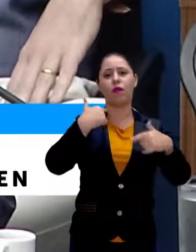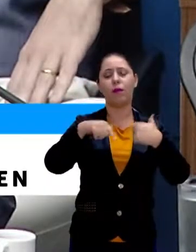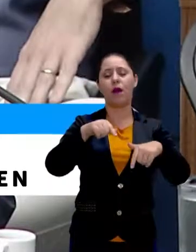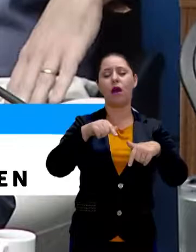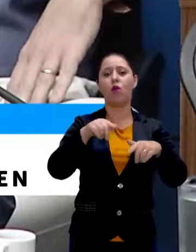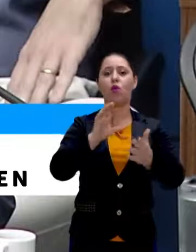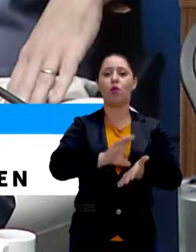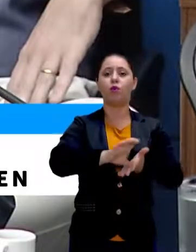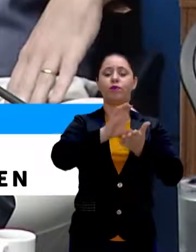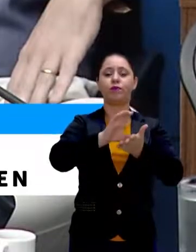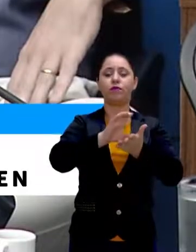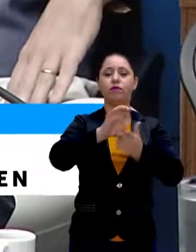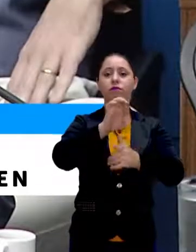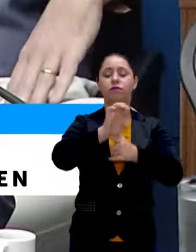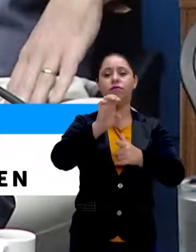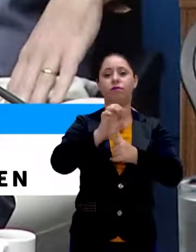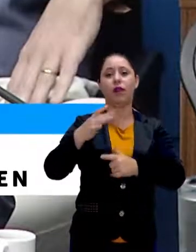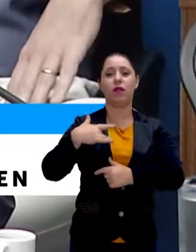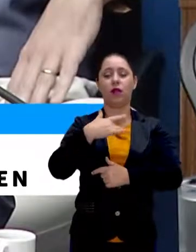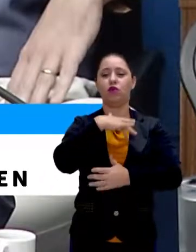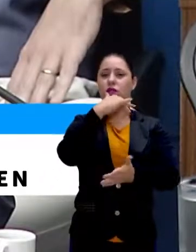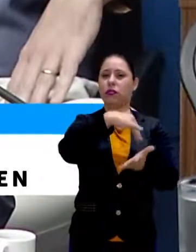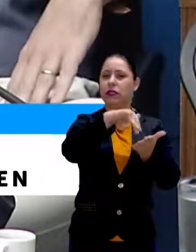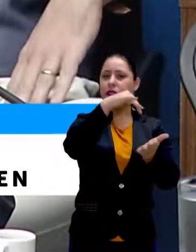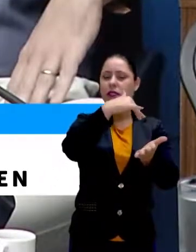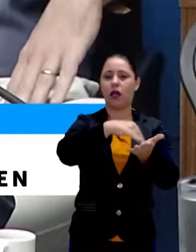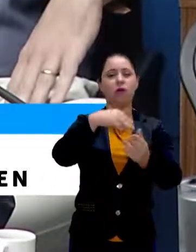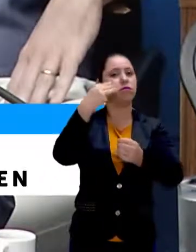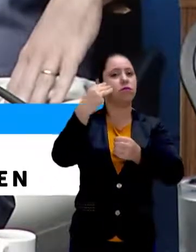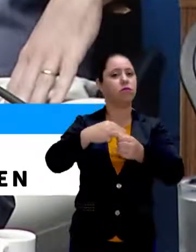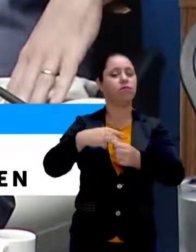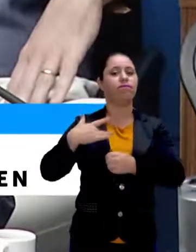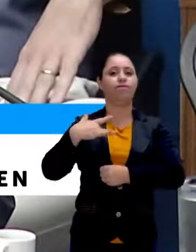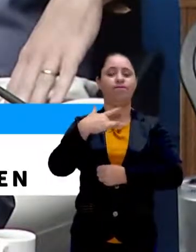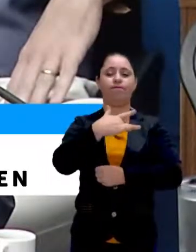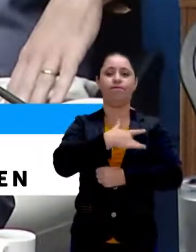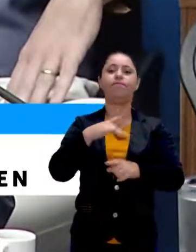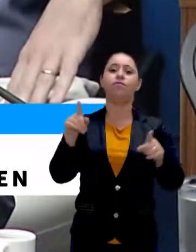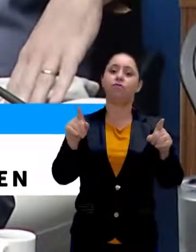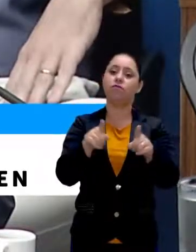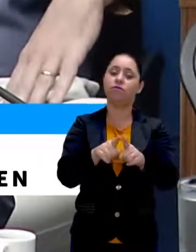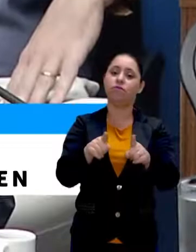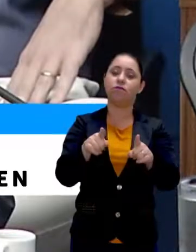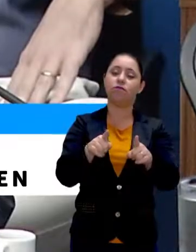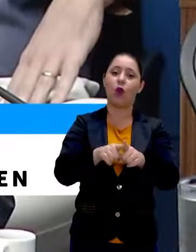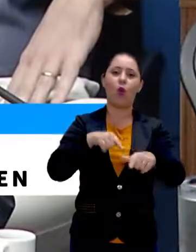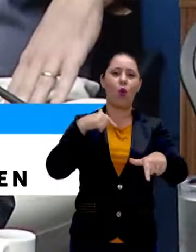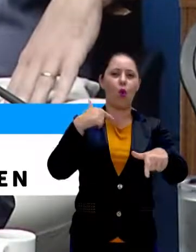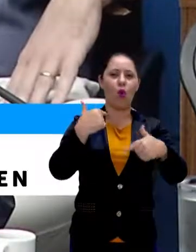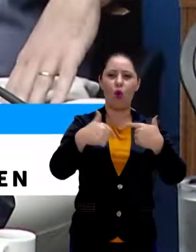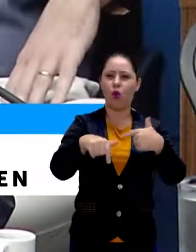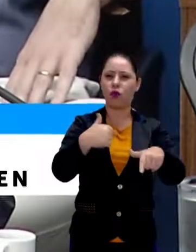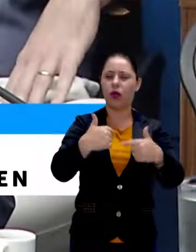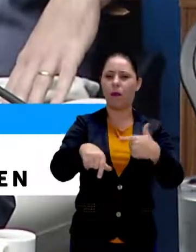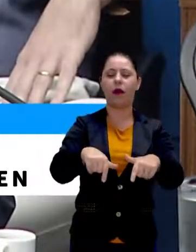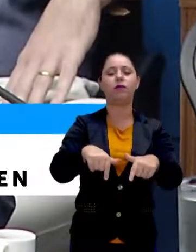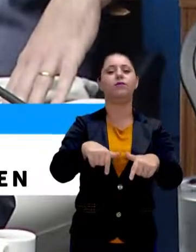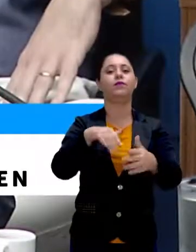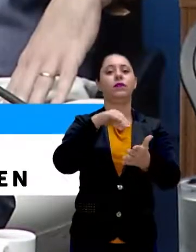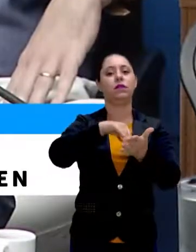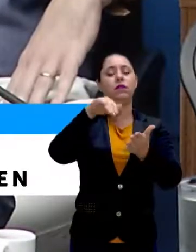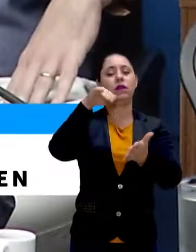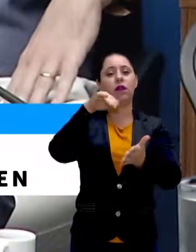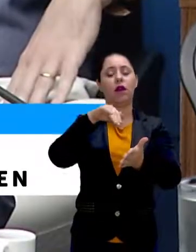trabalho do Conselho Estadual de Saúde, de todos os secretários municipais de saúde,